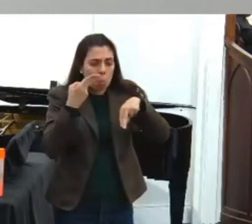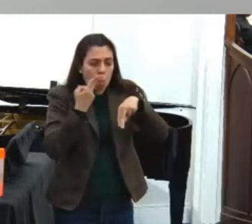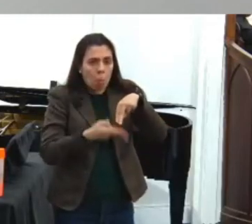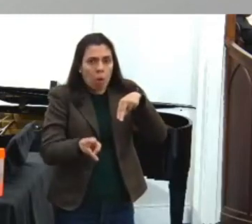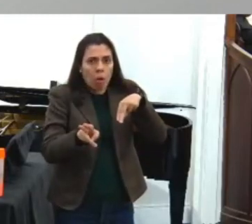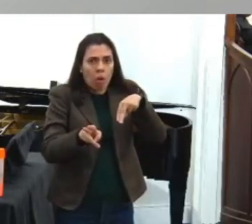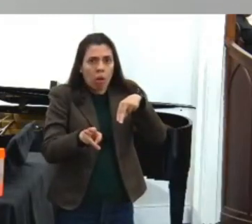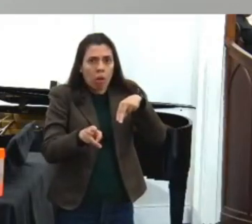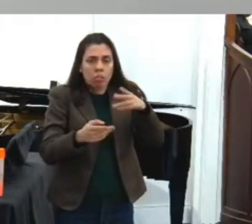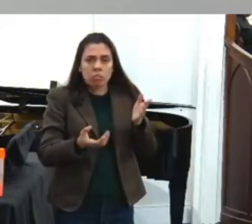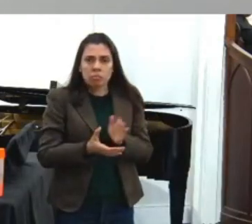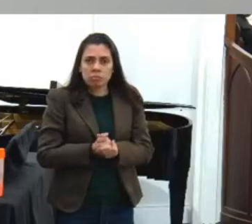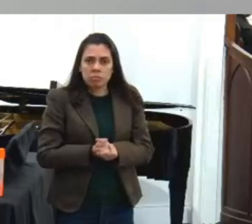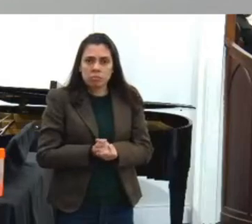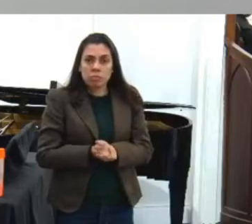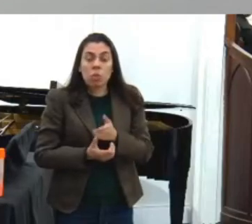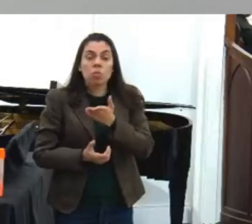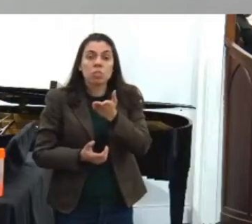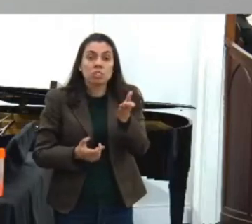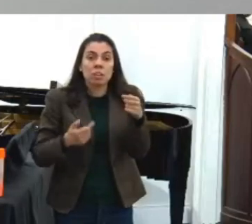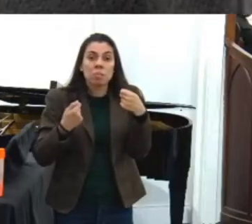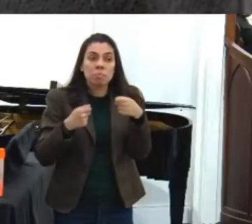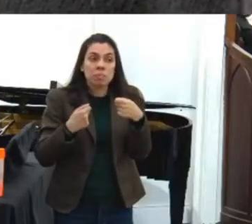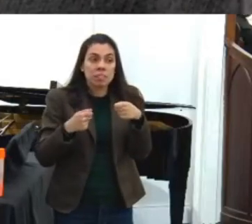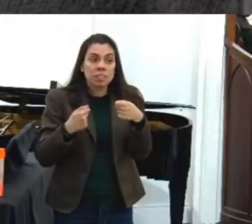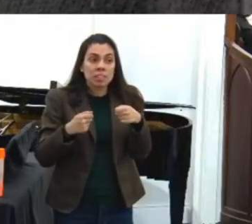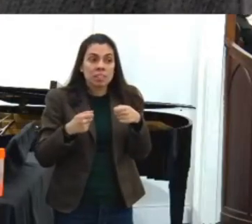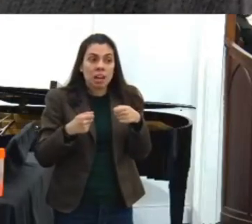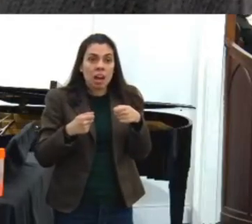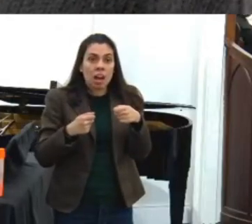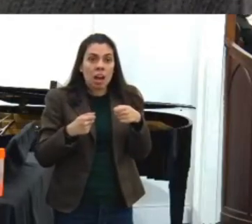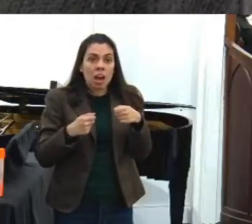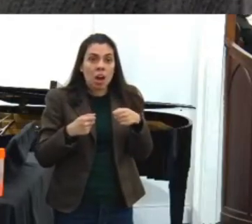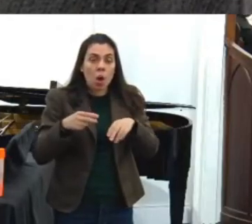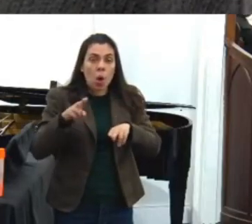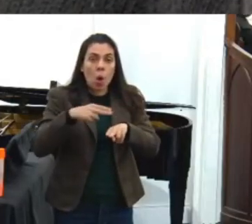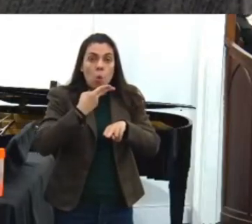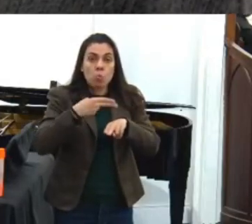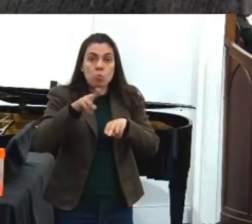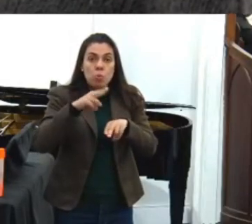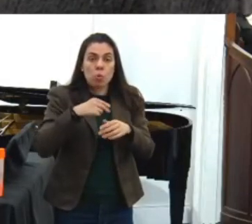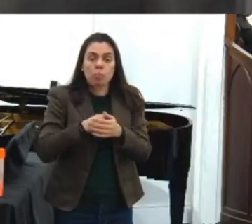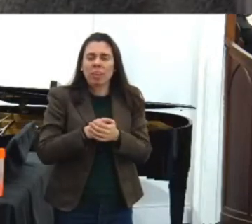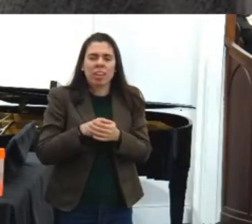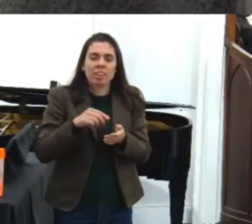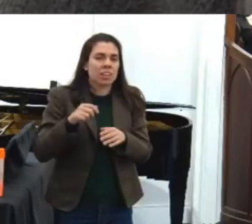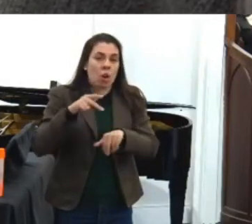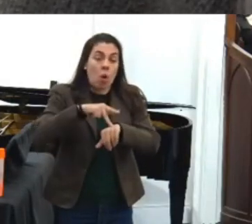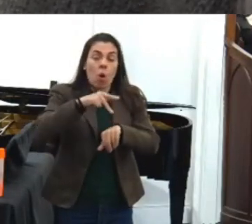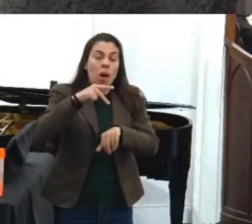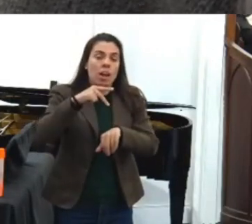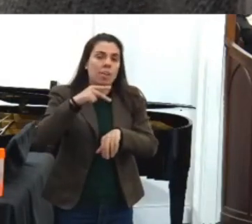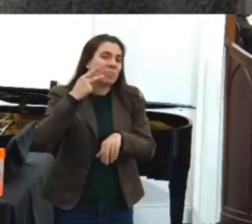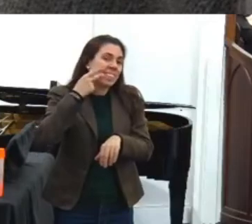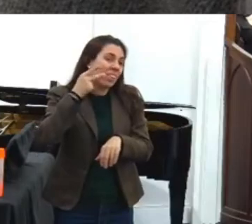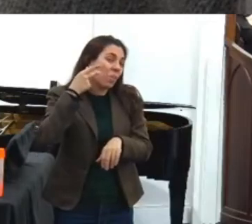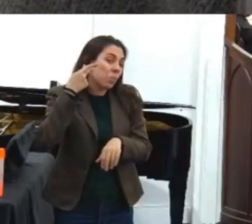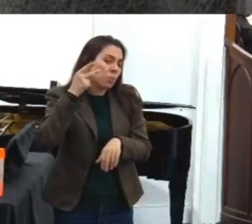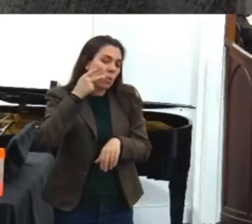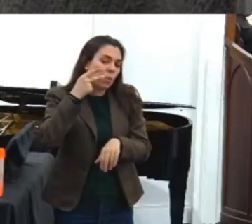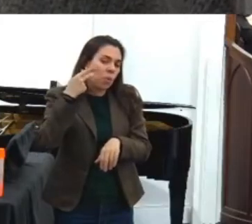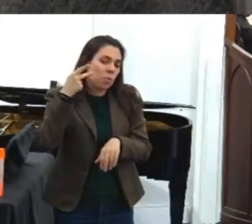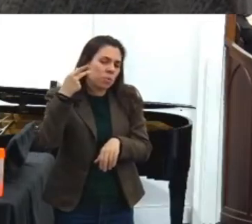ouro refinado pelo fogo, para que você seja de fato rico. Compre